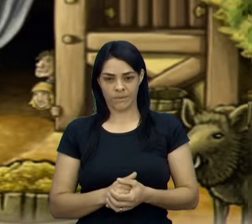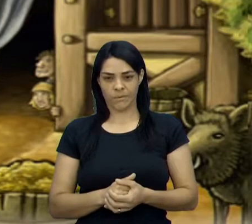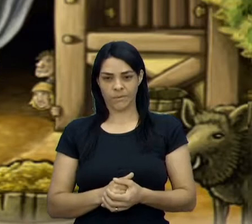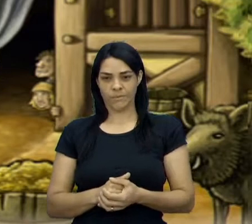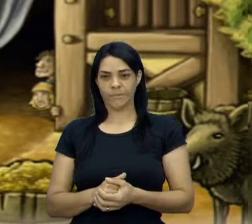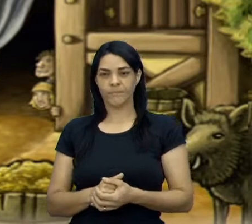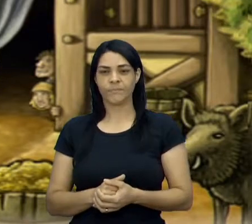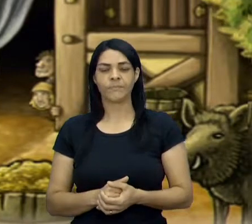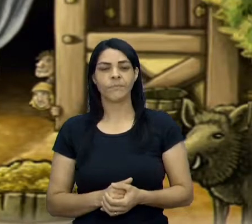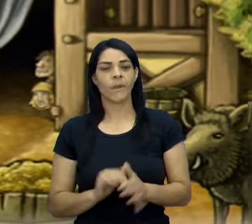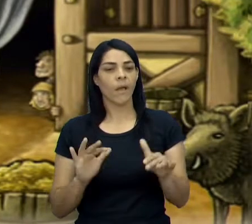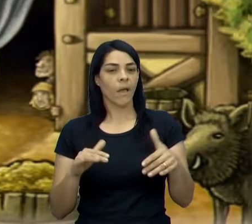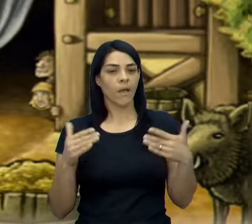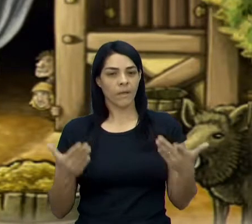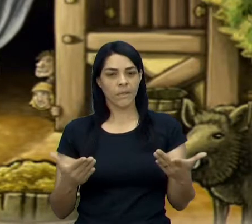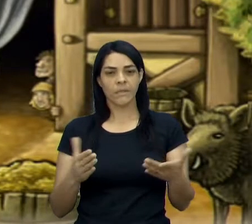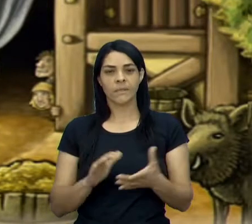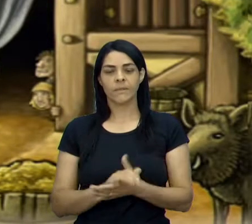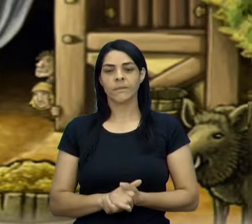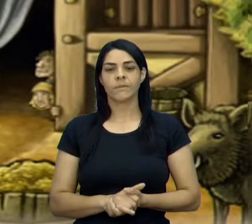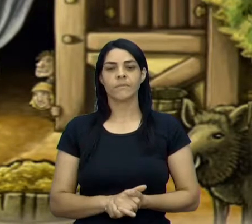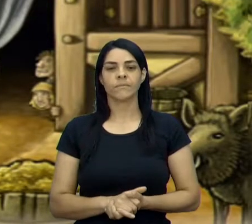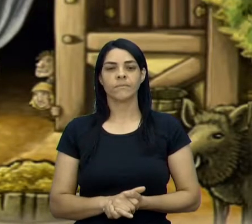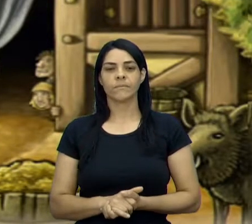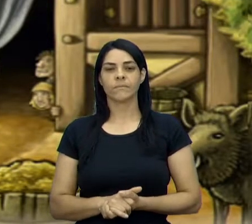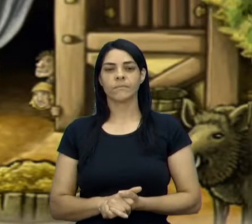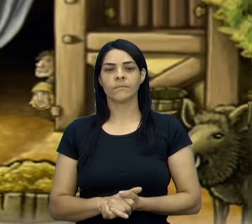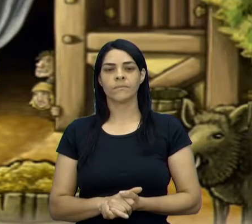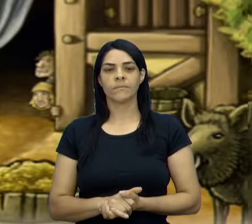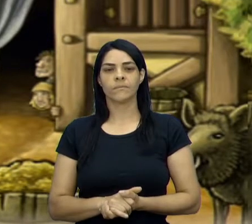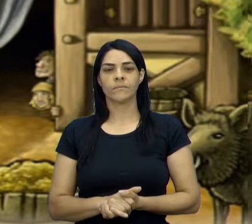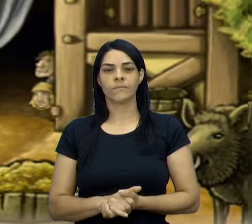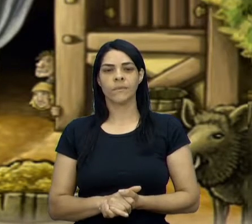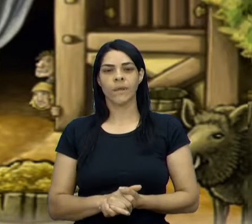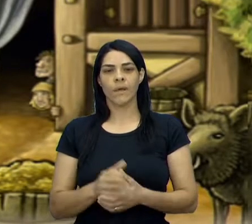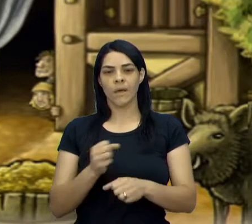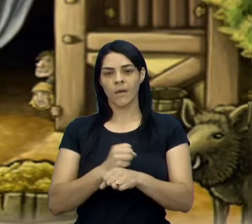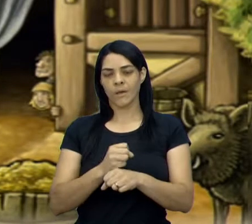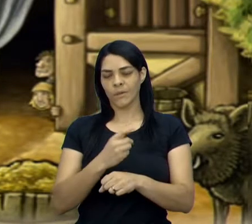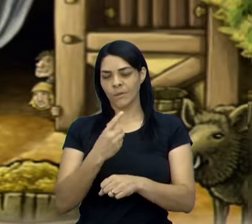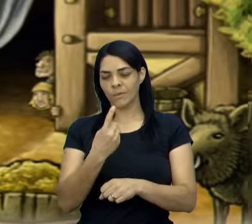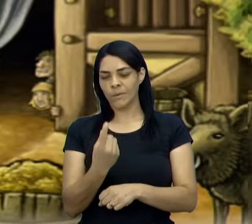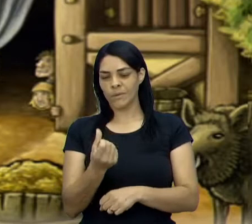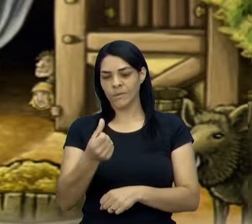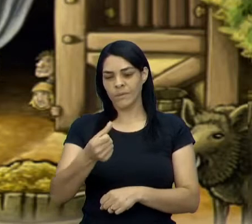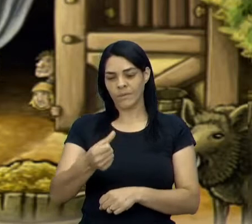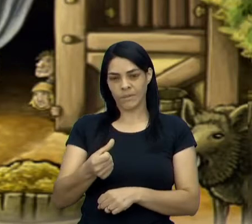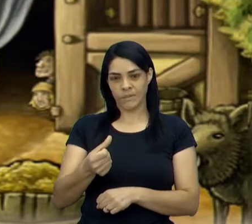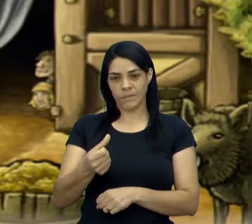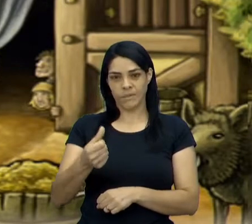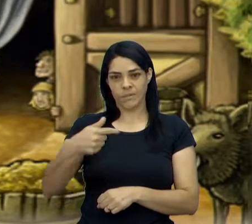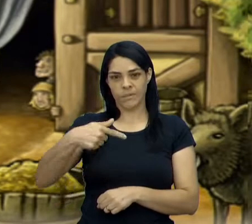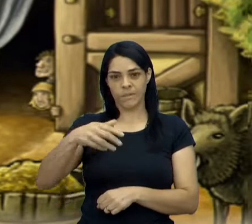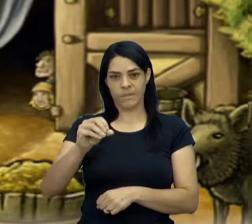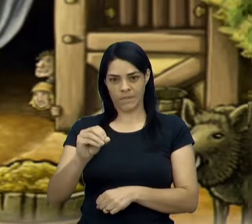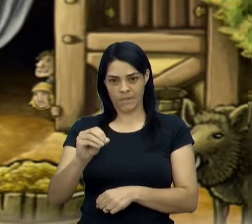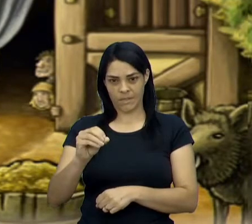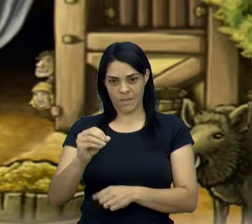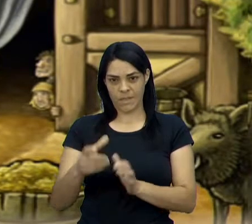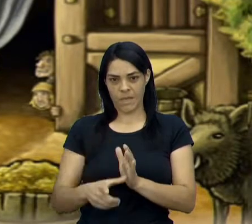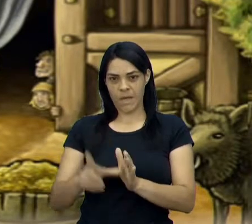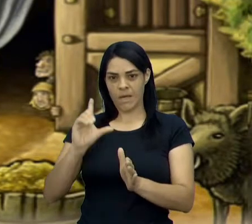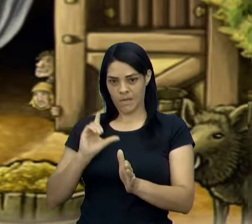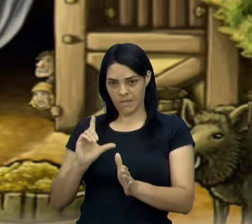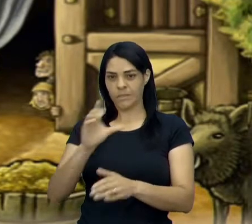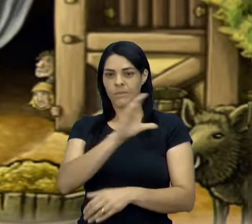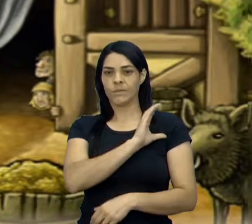ambientação. Então, Europa Central, por volta de 1670 a.C., a peste que se